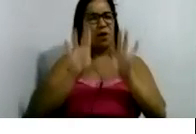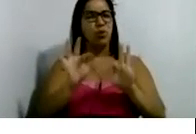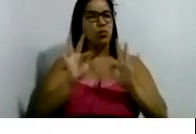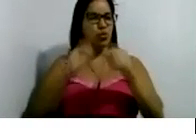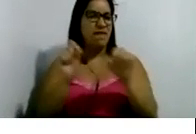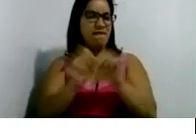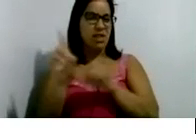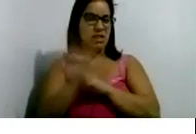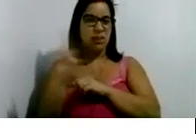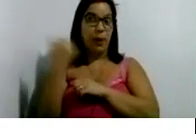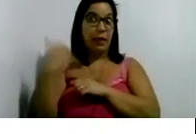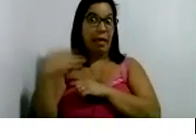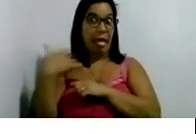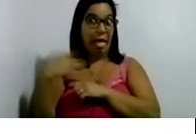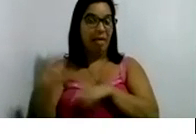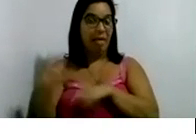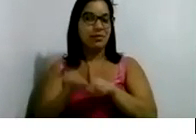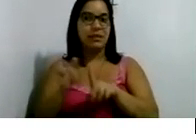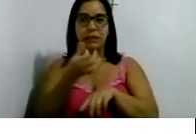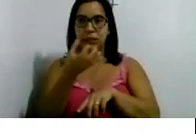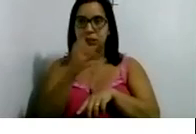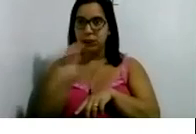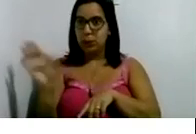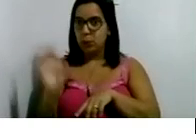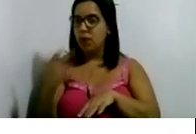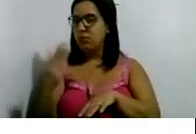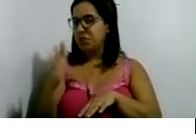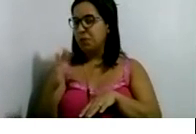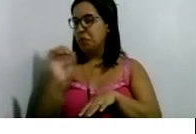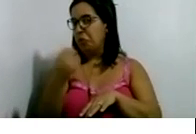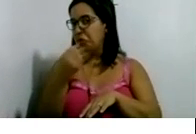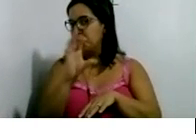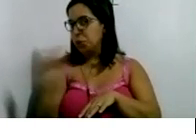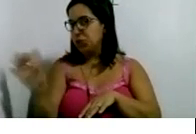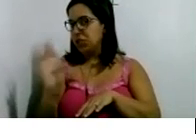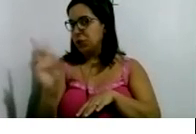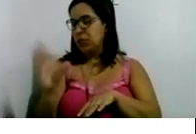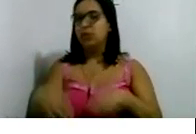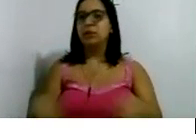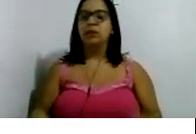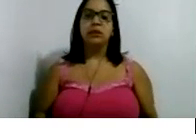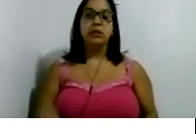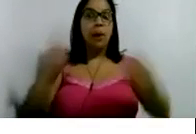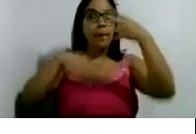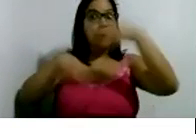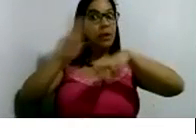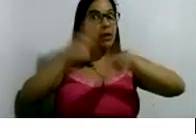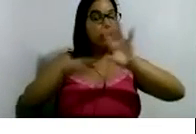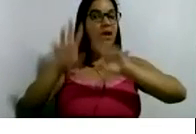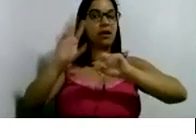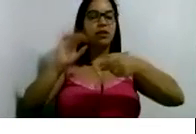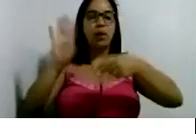fazem, mas é uma forma de análise bem precisa. Então, isso é análise de